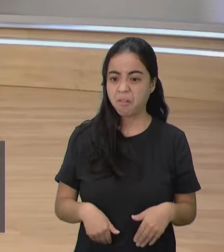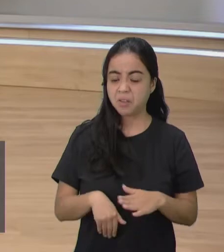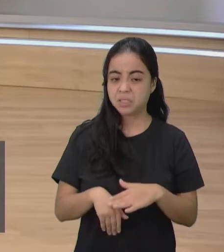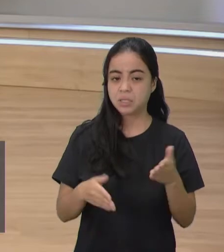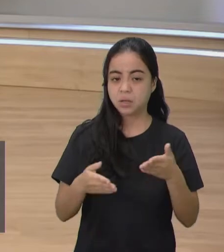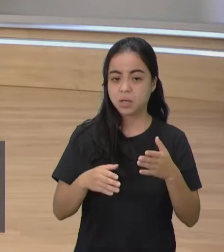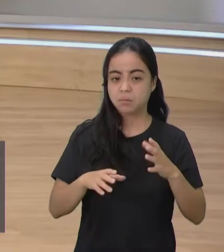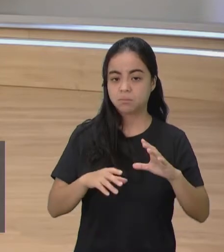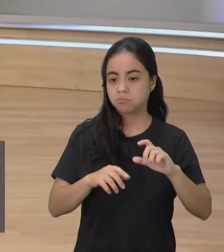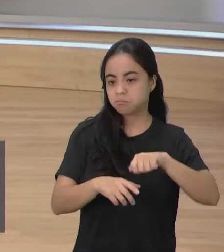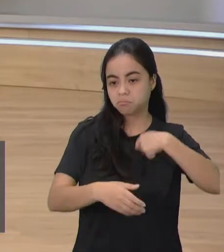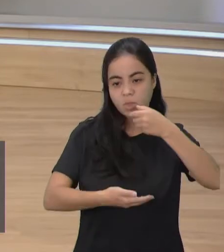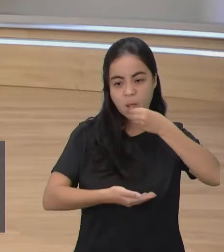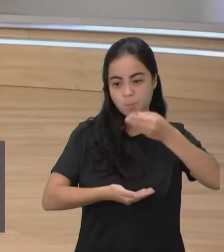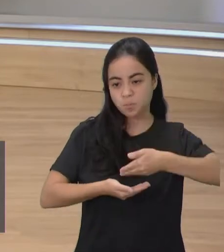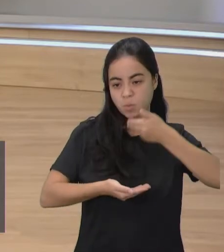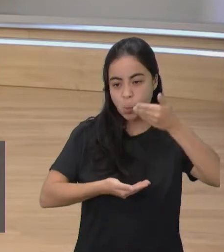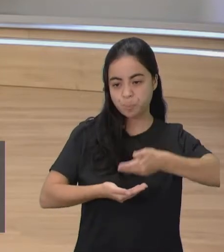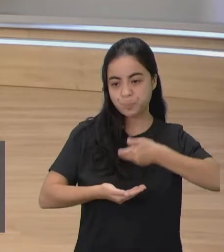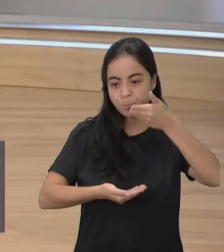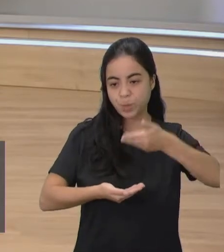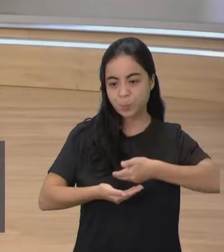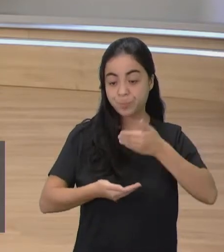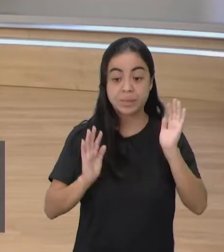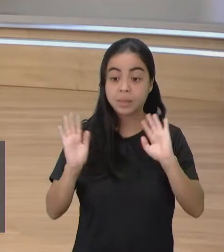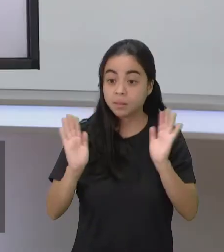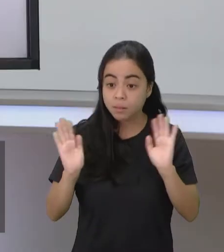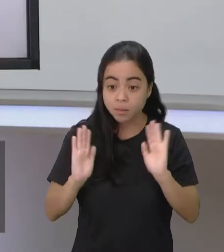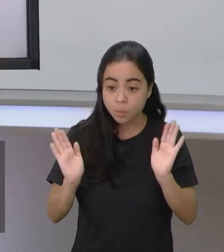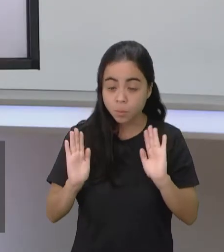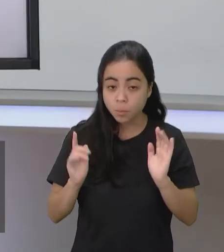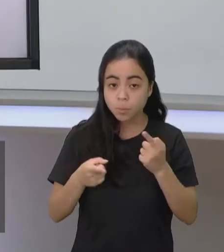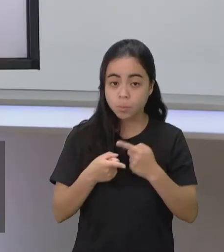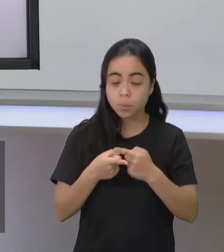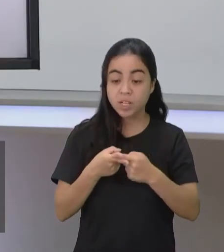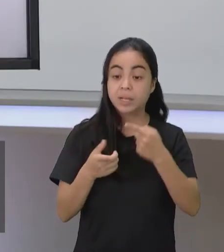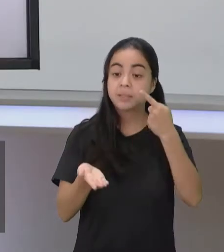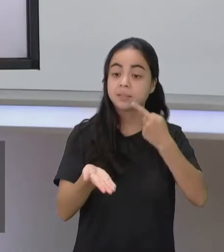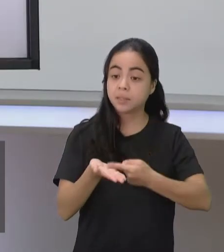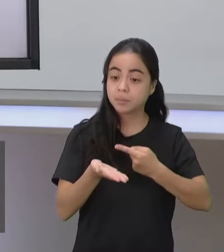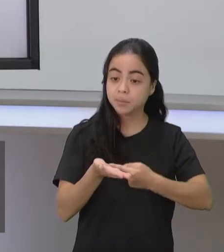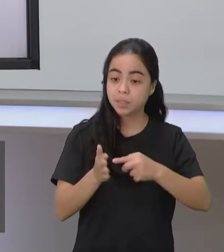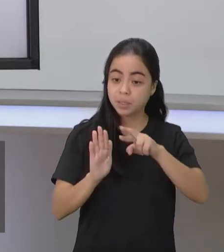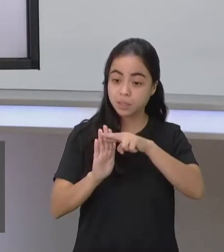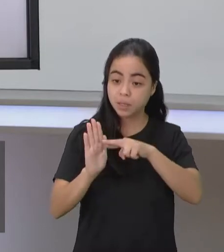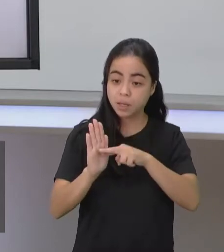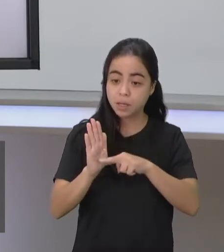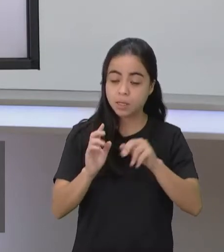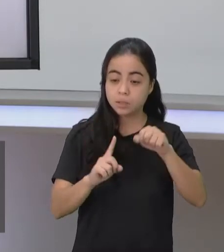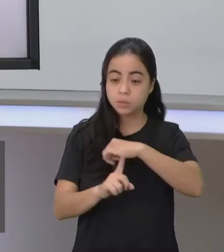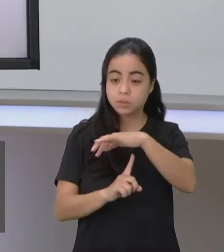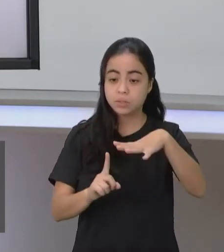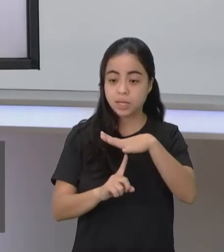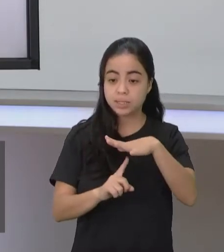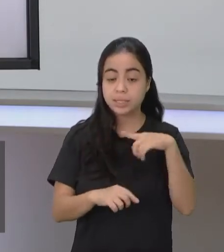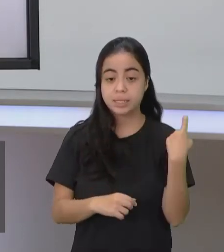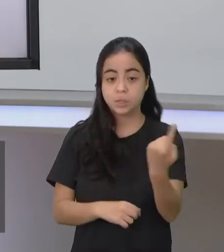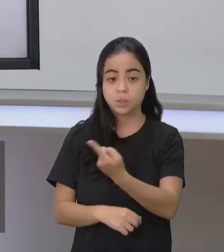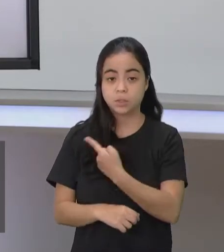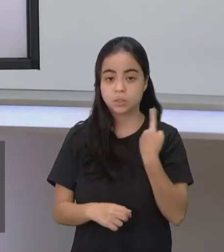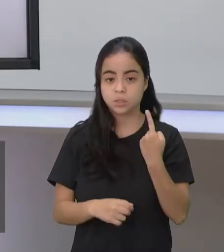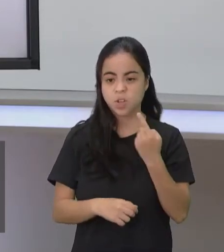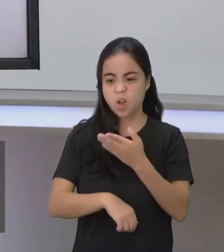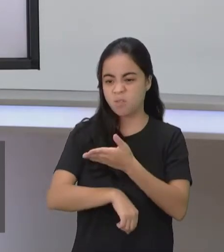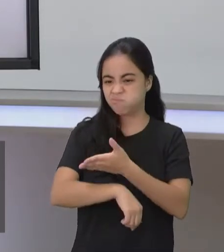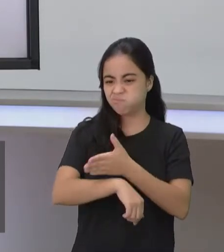Vou abrir um lanche aqui e vou comer aqui mesmo, no meio da aula. Uhum. Não, porque a gente estabeleceu regras sociais e pra gente é falta